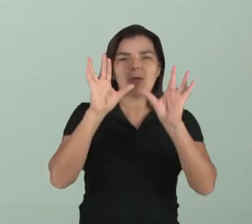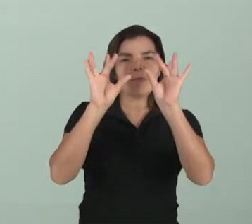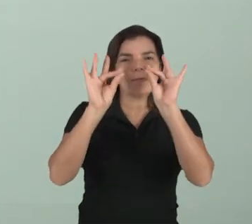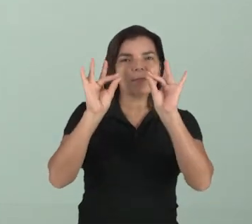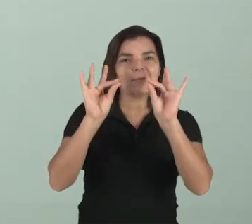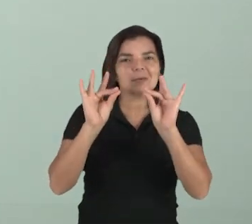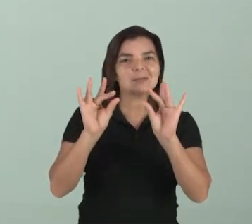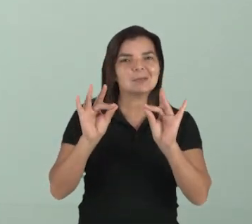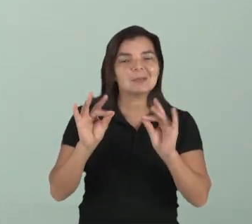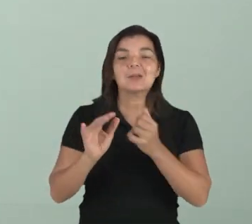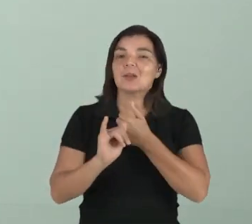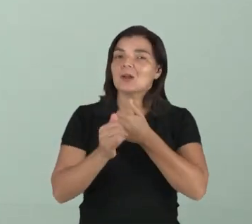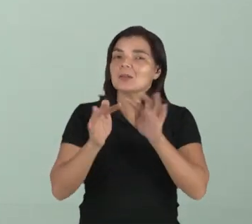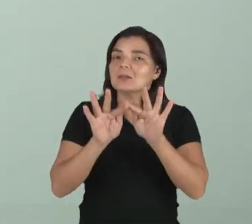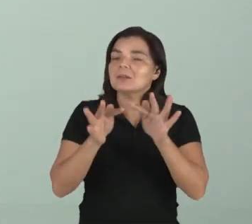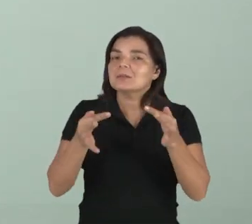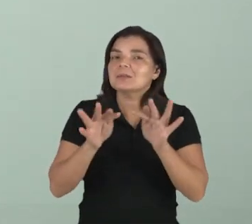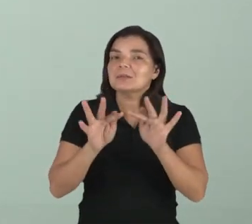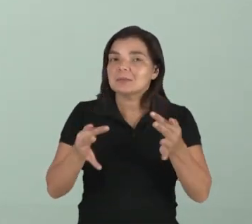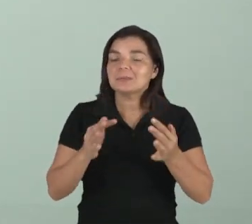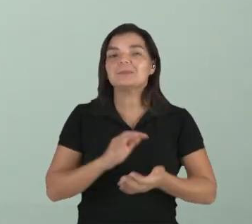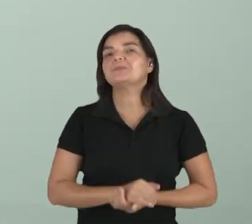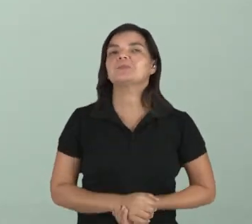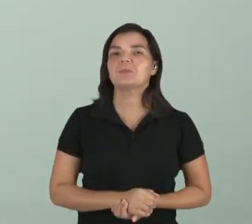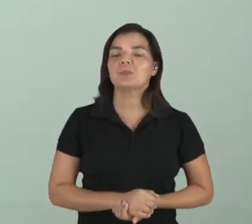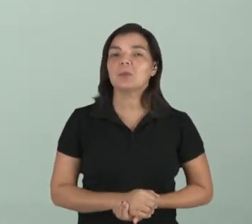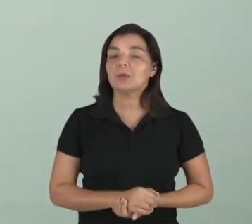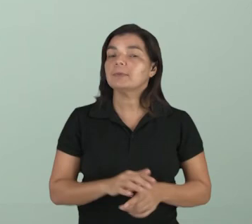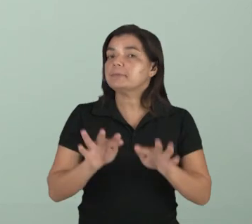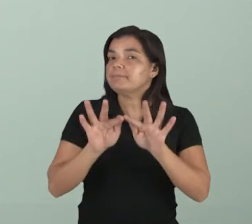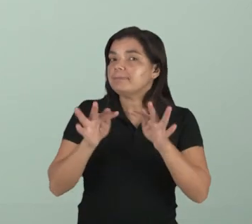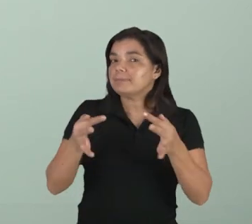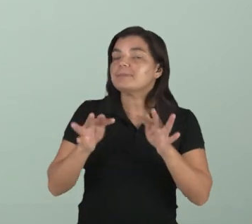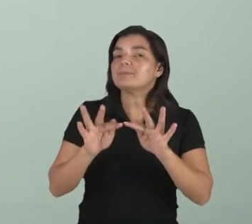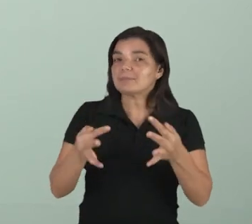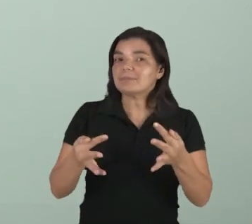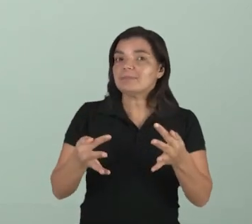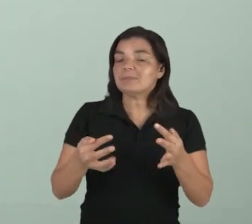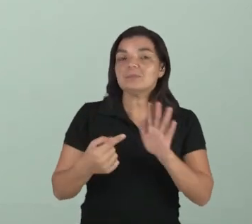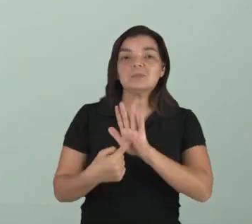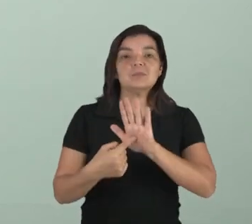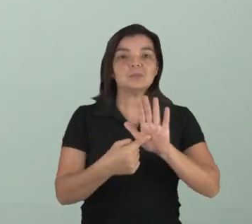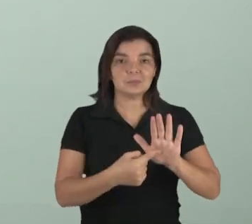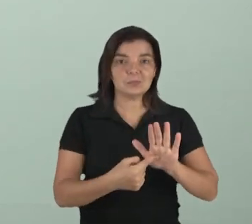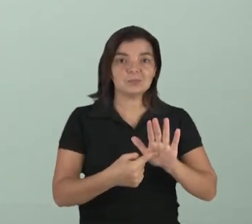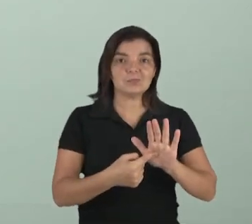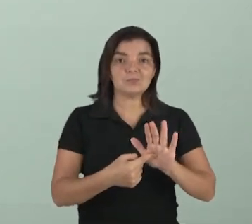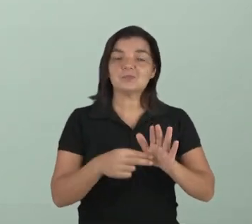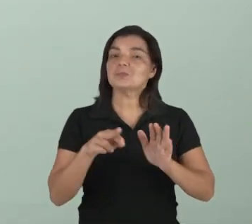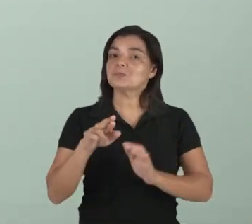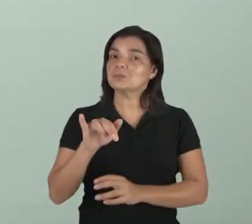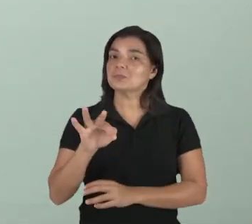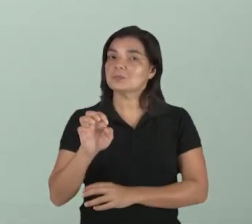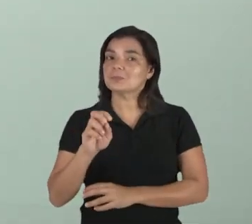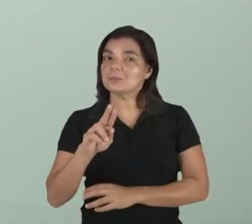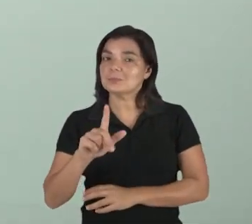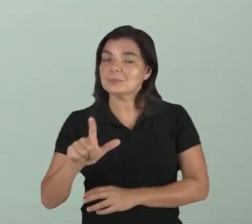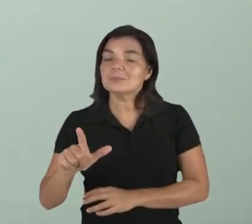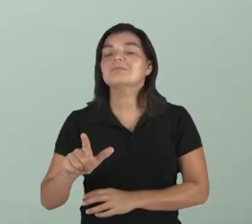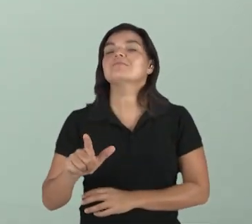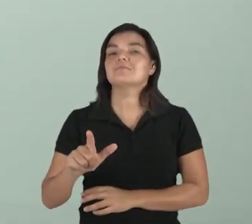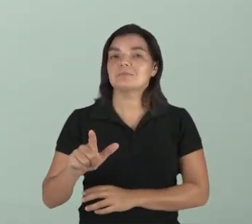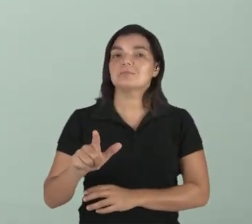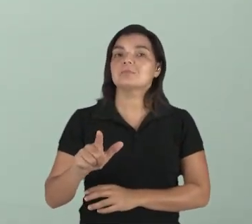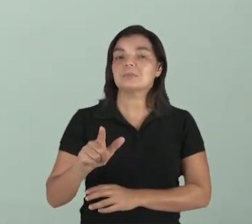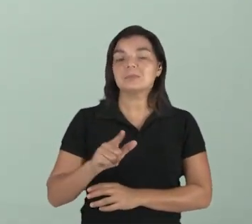detalhes na crônica, a simplicidade, o simples que ele mostra ali naquele ritual, a gente pode chamar de